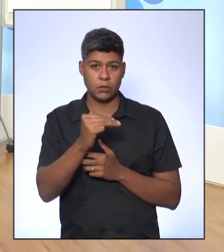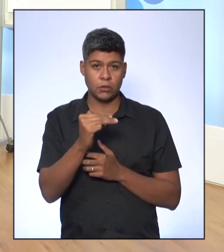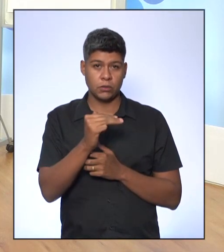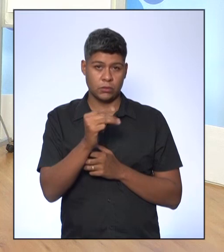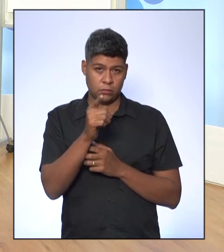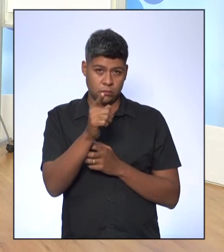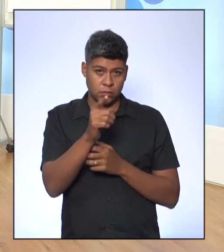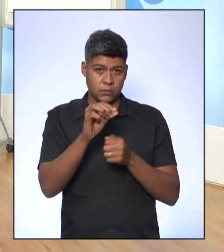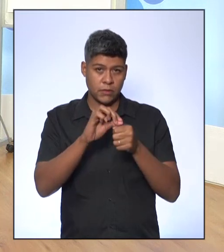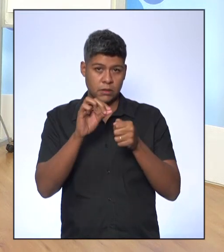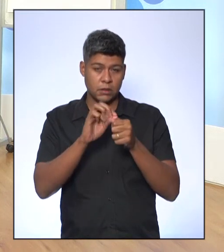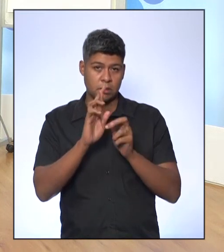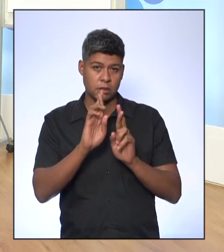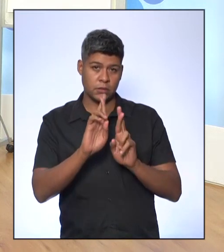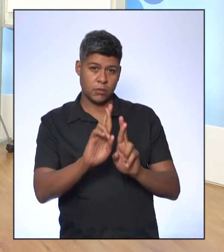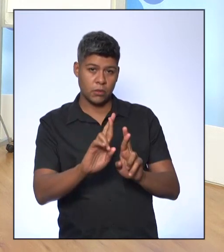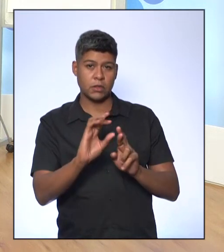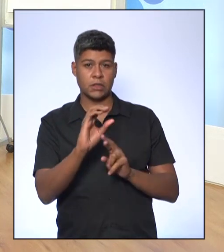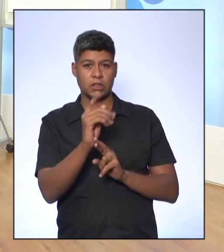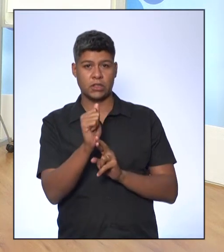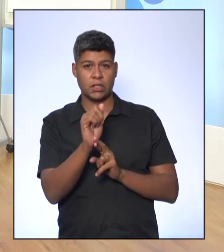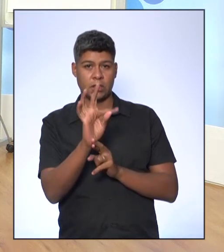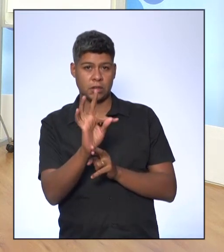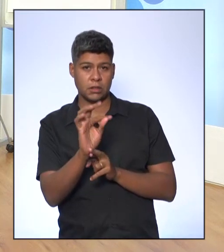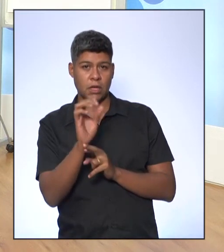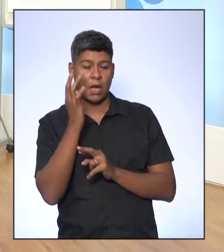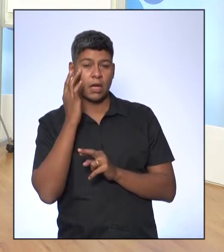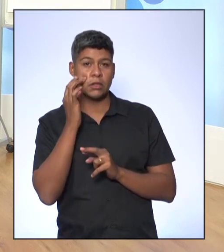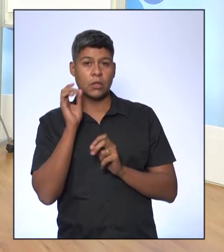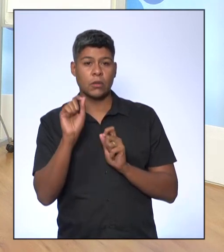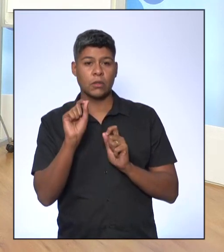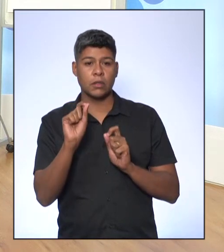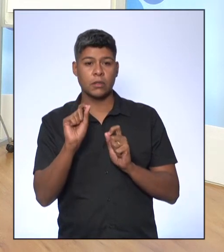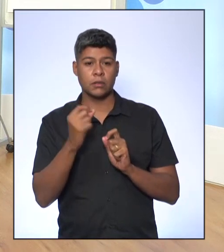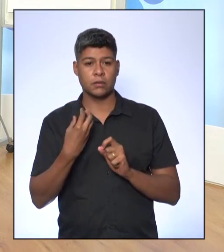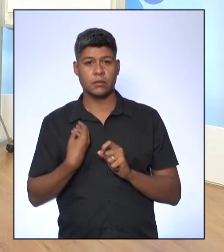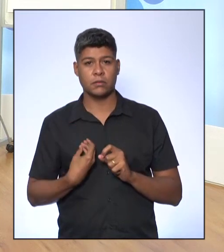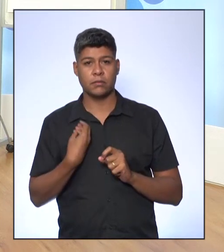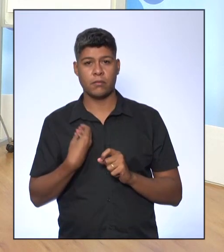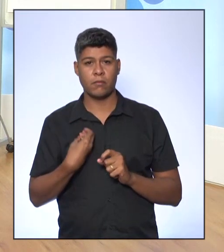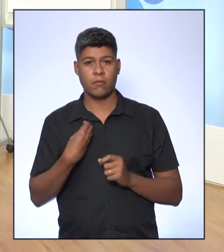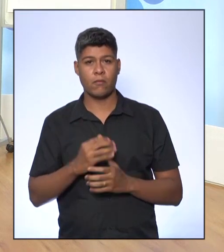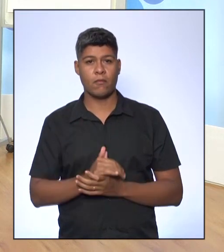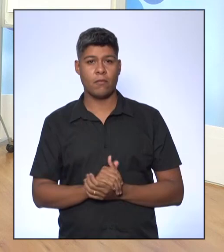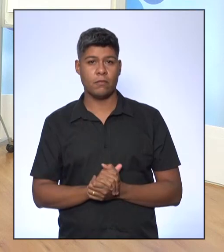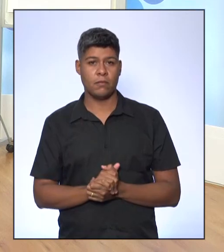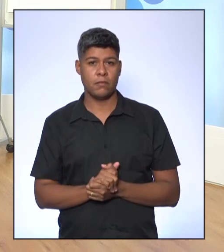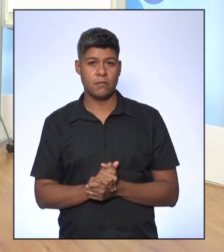vocês executarem. Respondam no chat o que vocês acham, tá bom? Bom trabalho, estarei acompanhando as respostas de vocês.